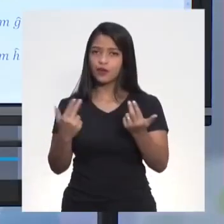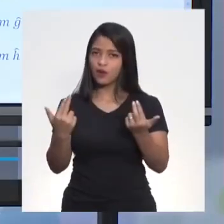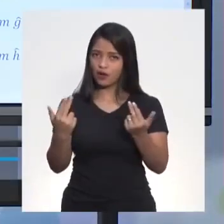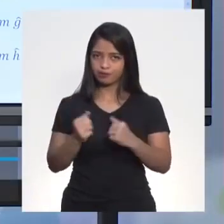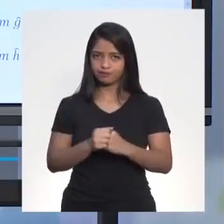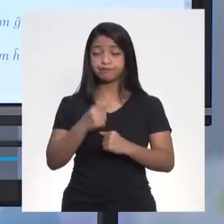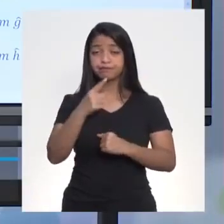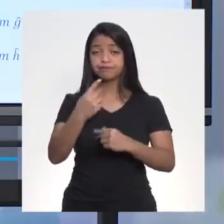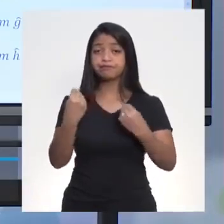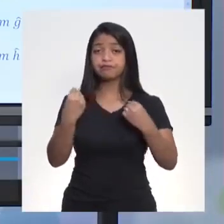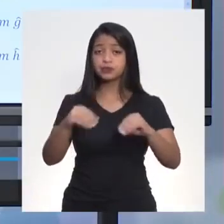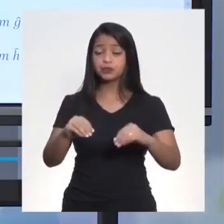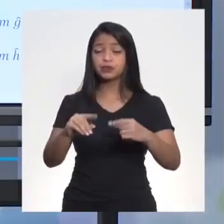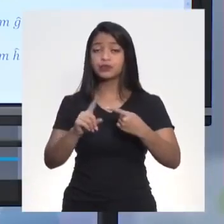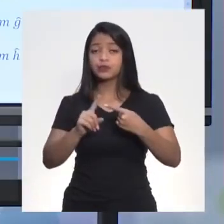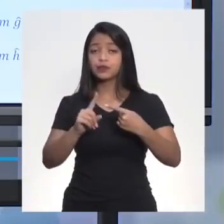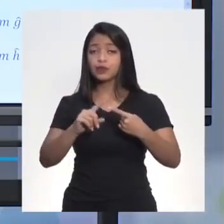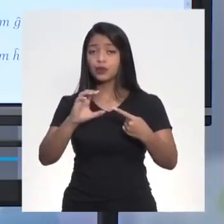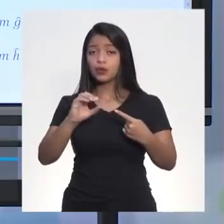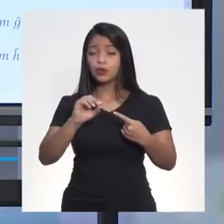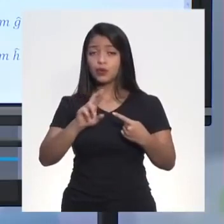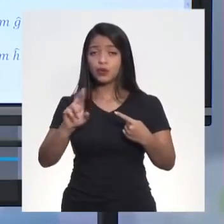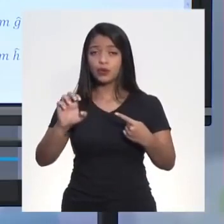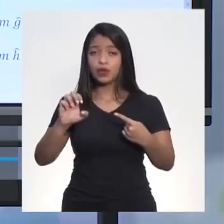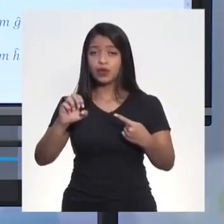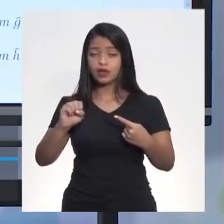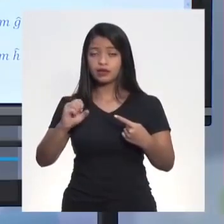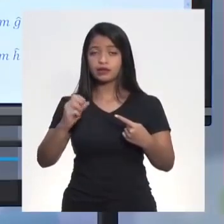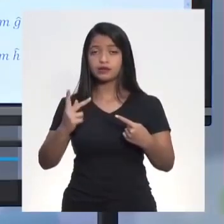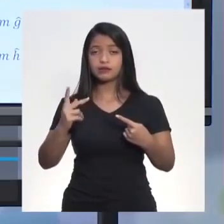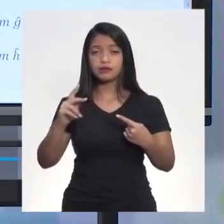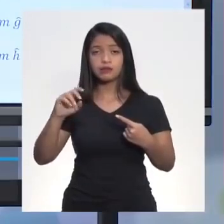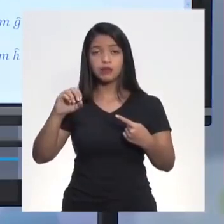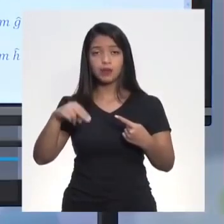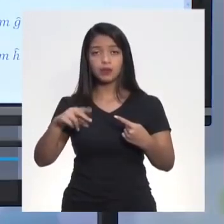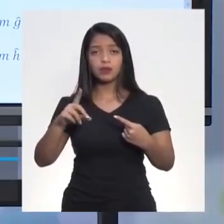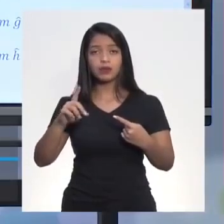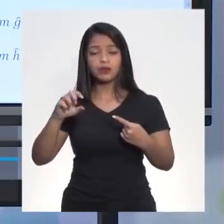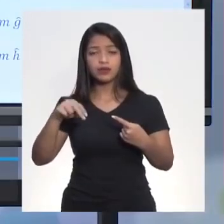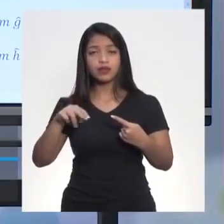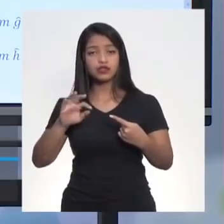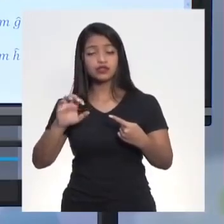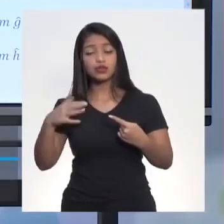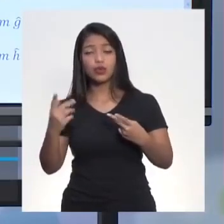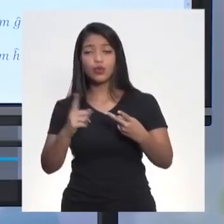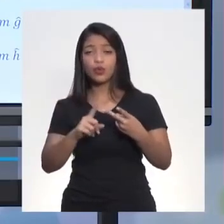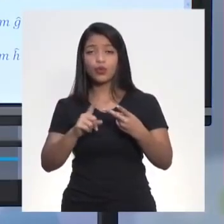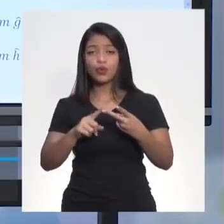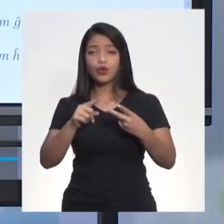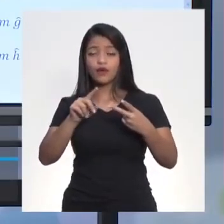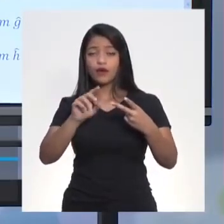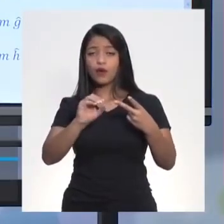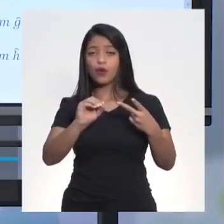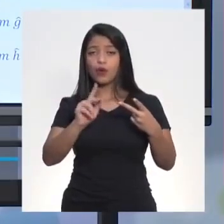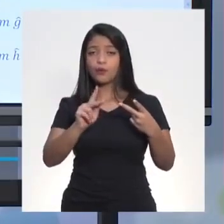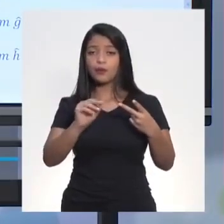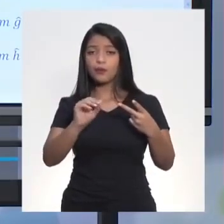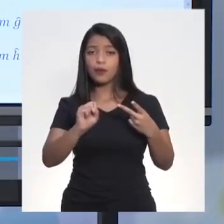pode ser correspondente, e aí a definição você pode encontrar melhor. Então, o que que eu estou localizando? Eu